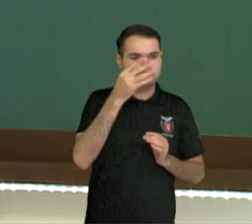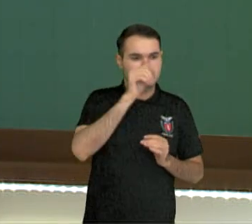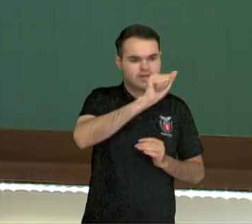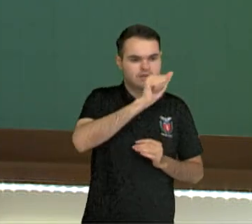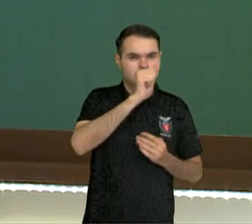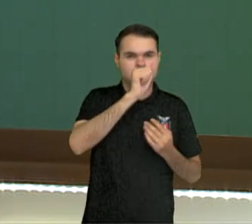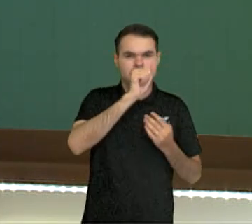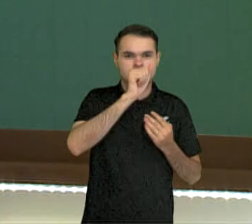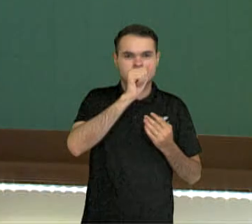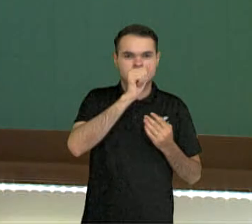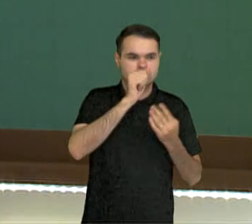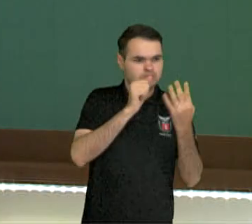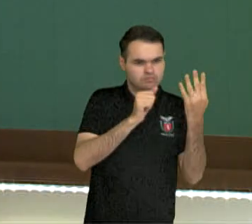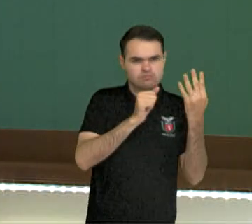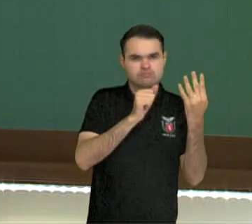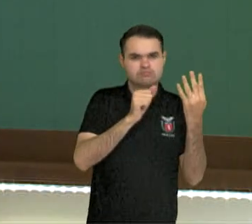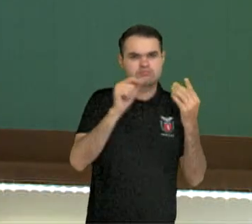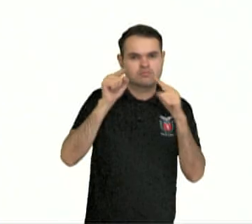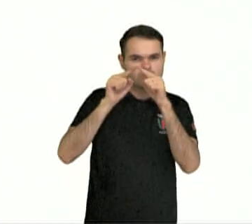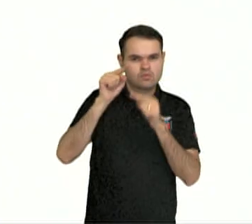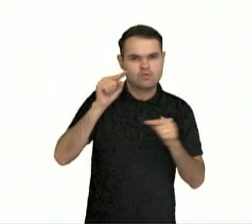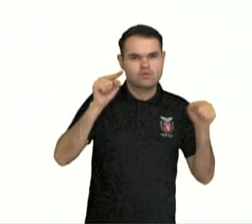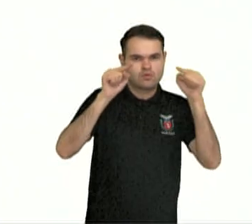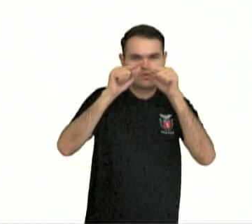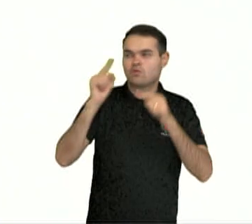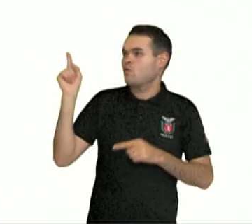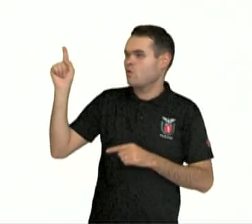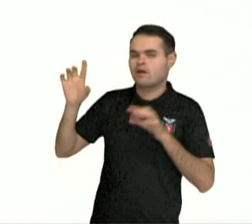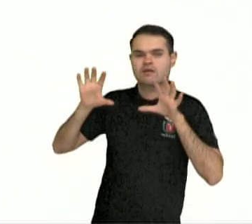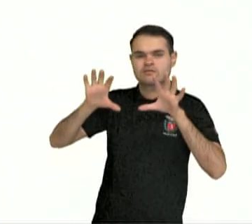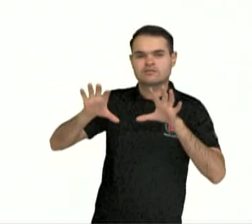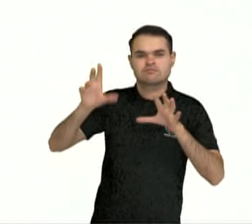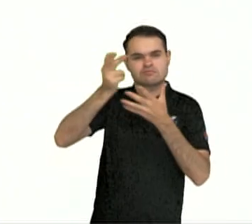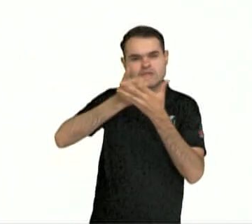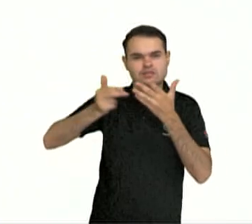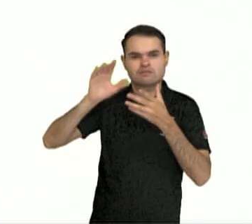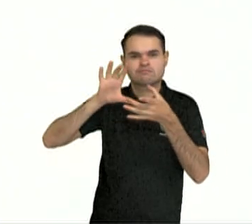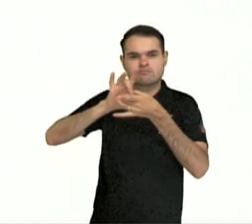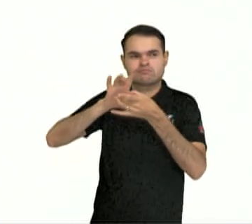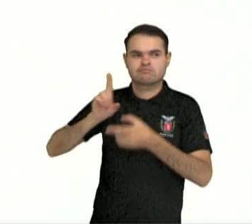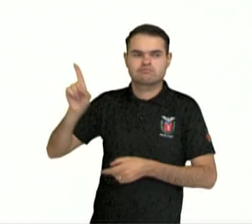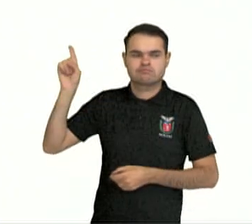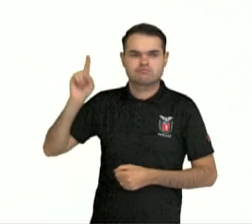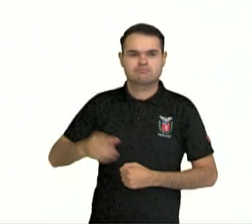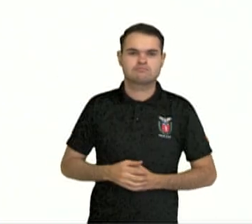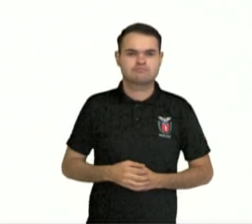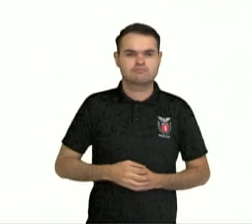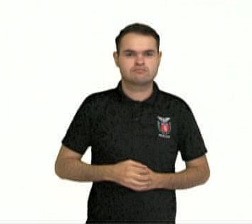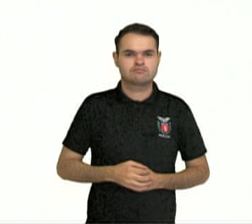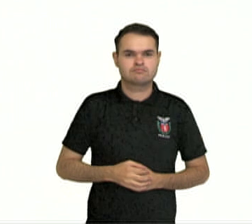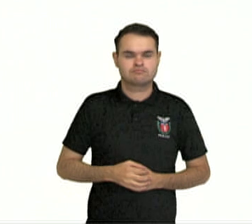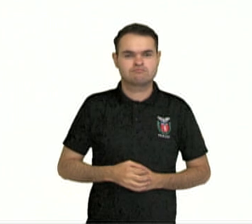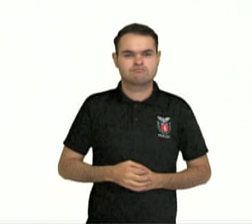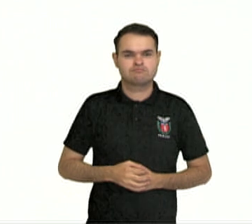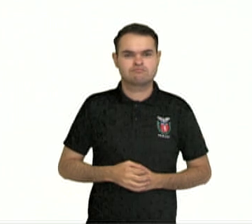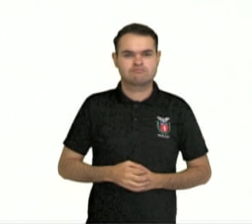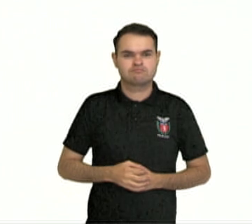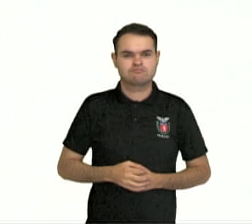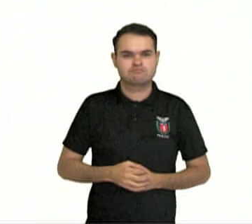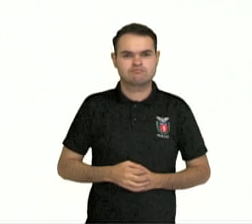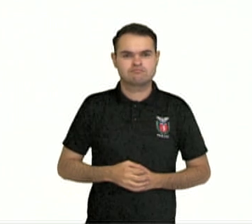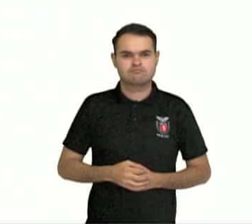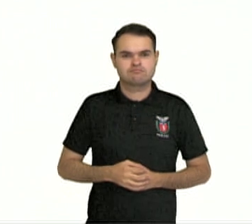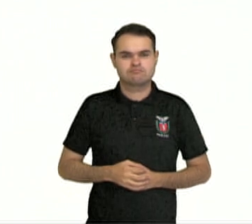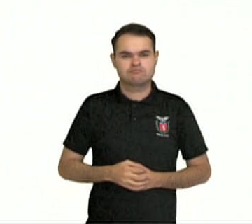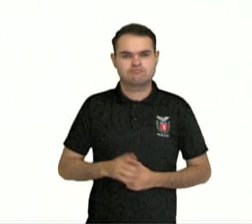4. Então, olha aqui a resposta, quadrado de lado A, por exemplo, se esse for o maior, quadrado de lado 4 e 2 retângulos